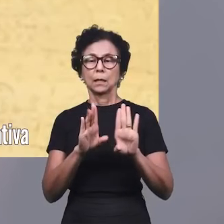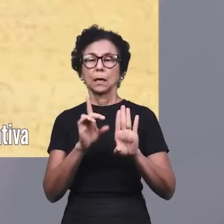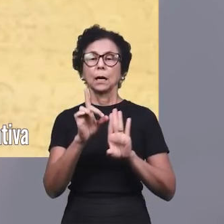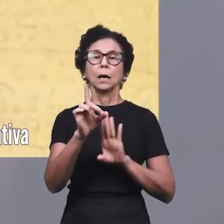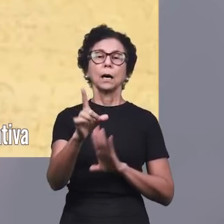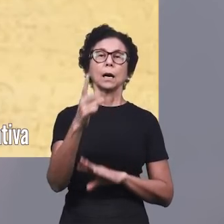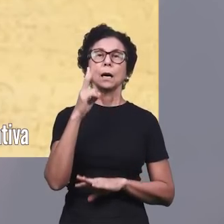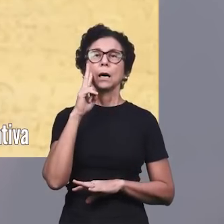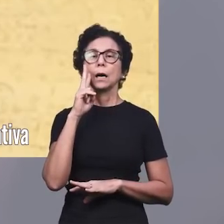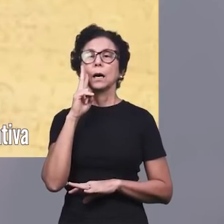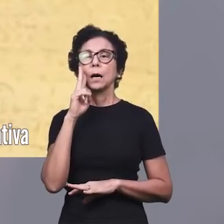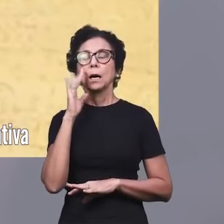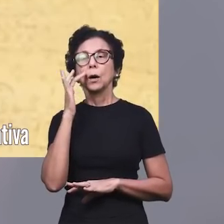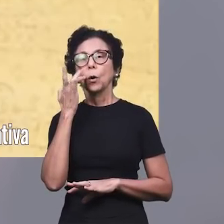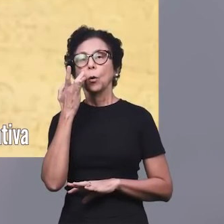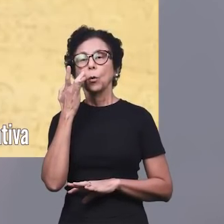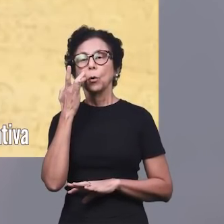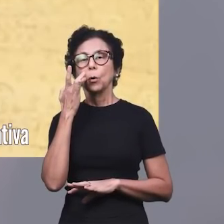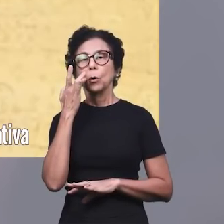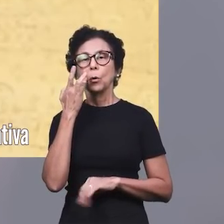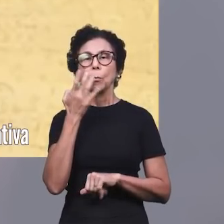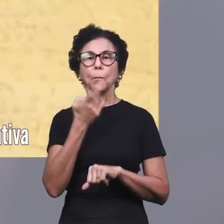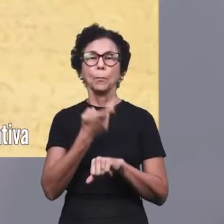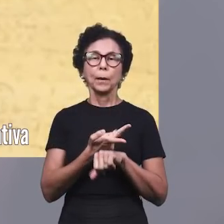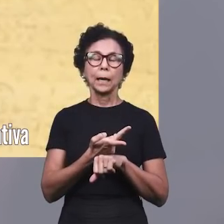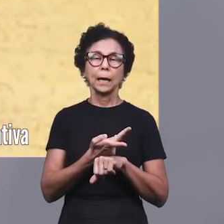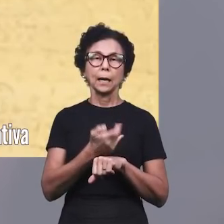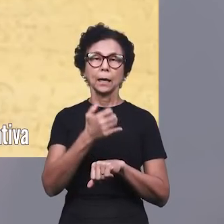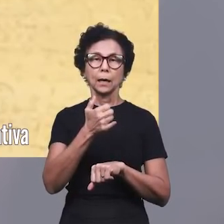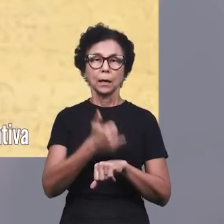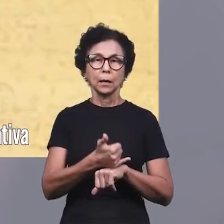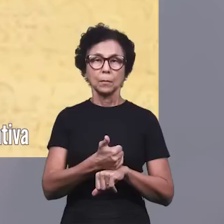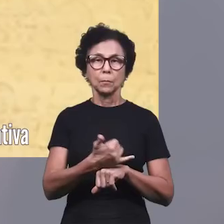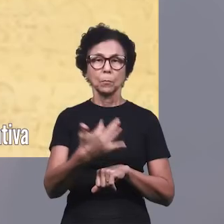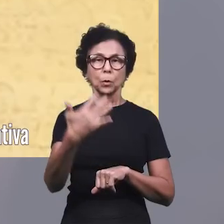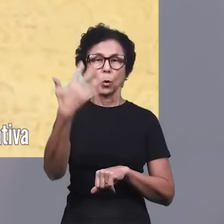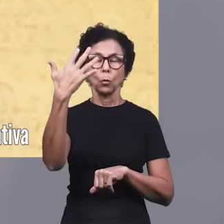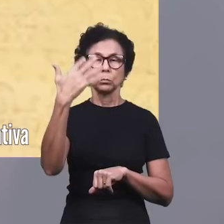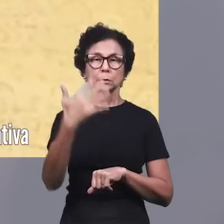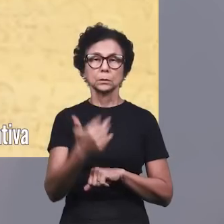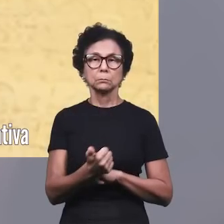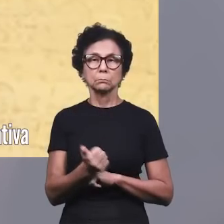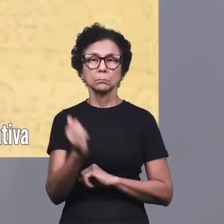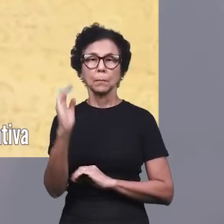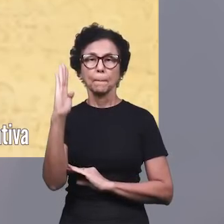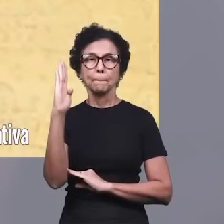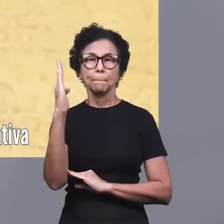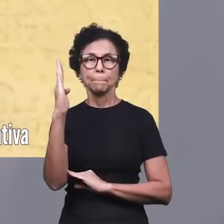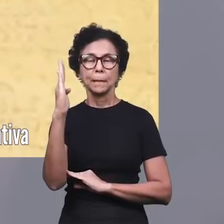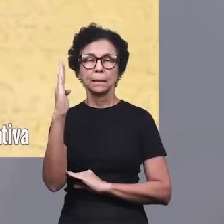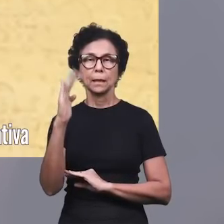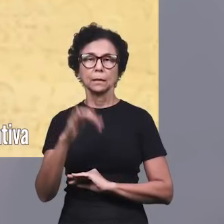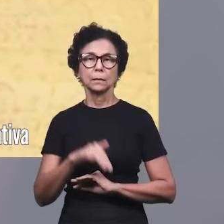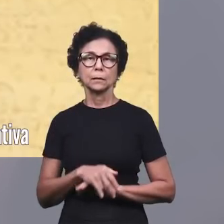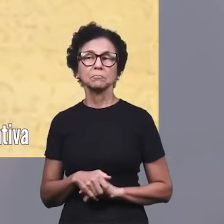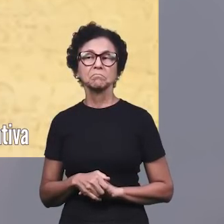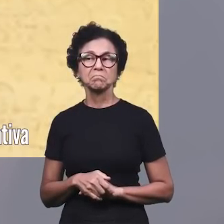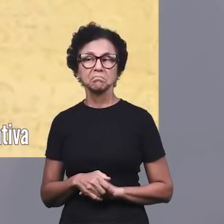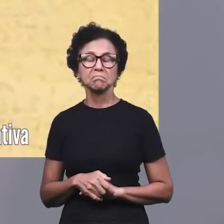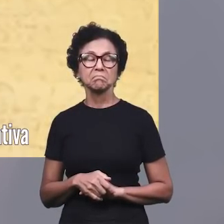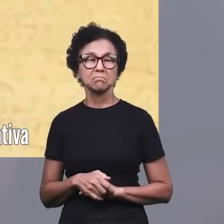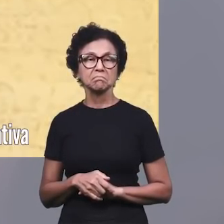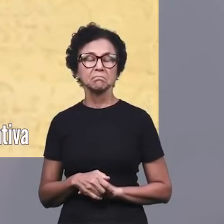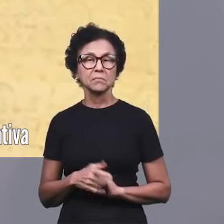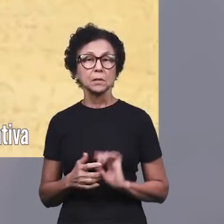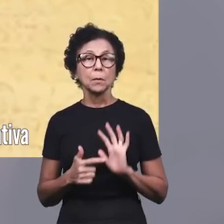ouro, prata, bronze, madeira. Então, tudo isso nos mostra